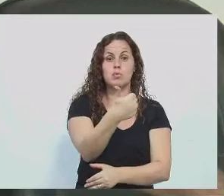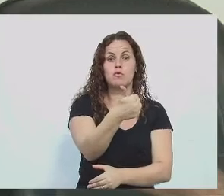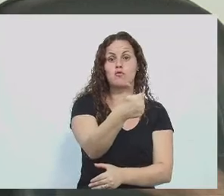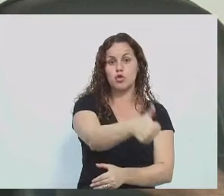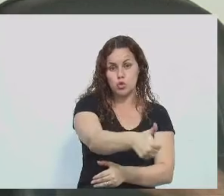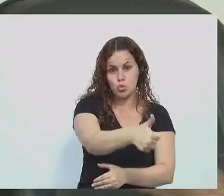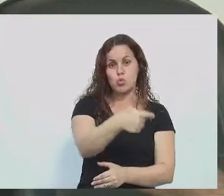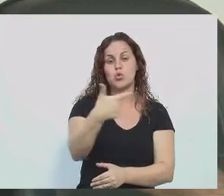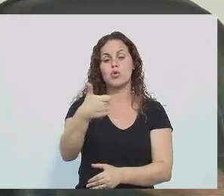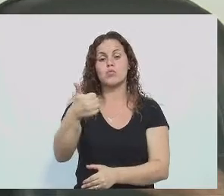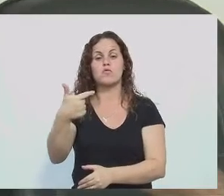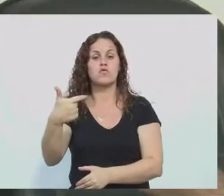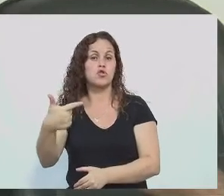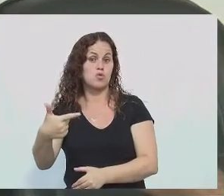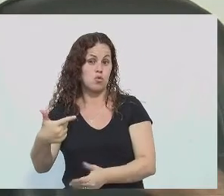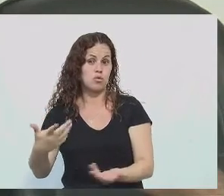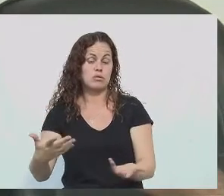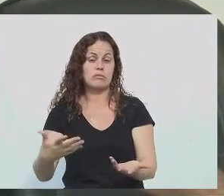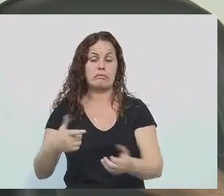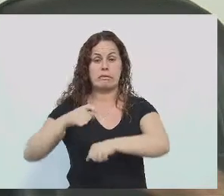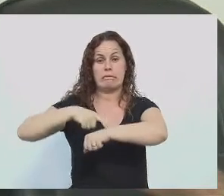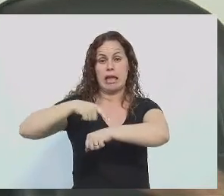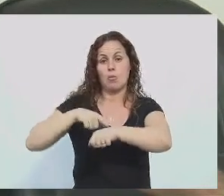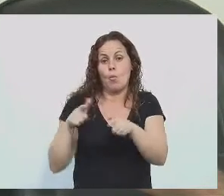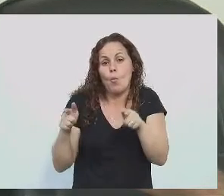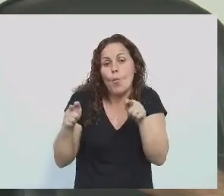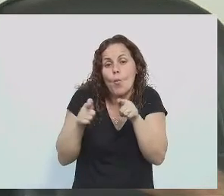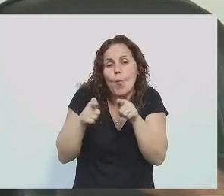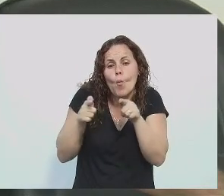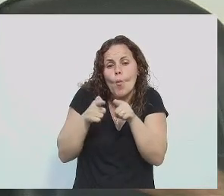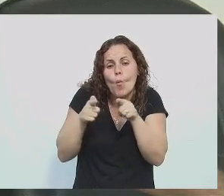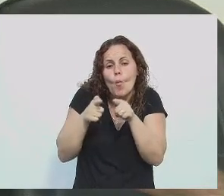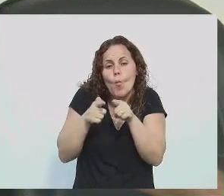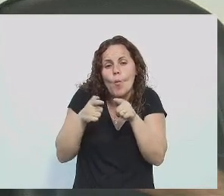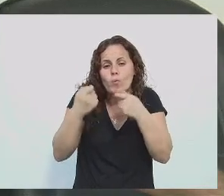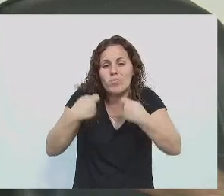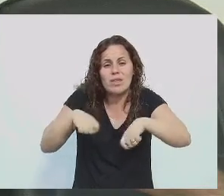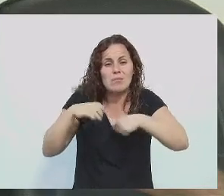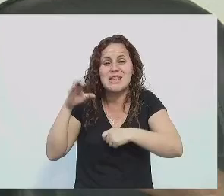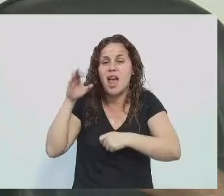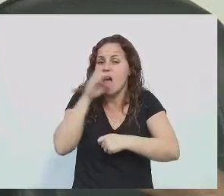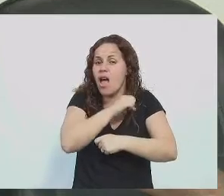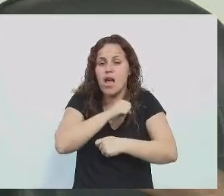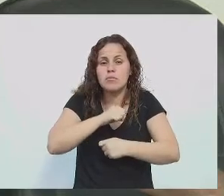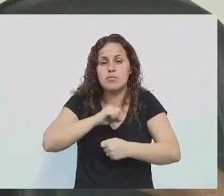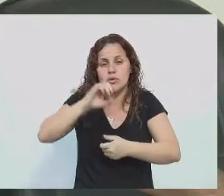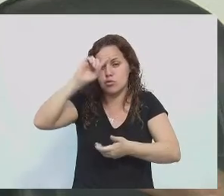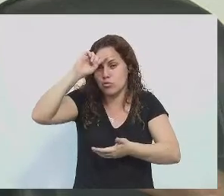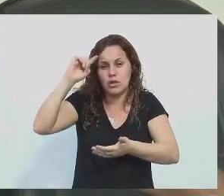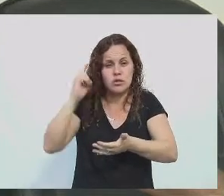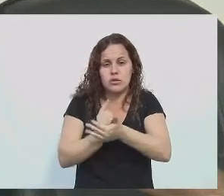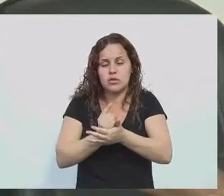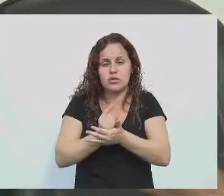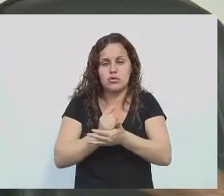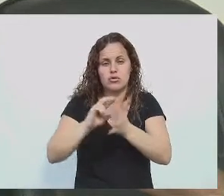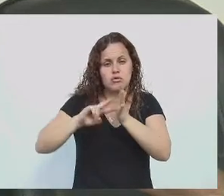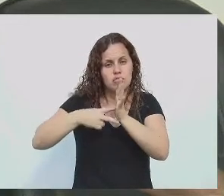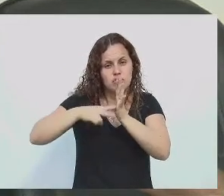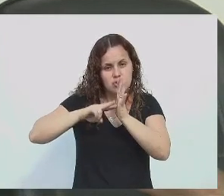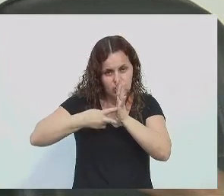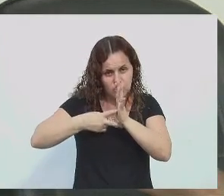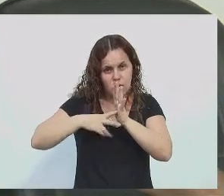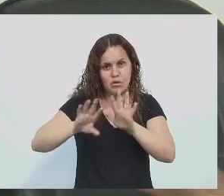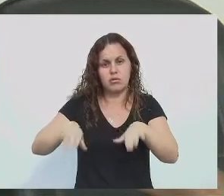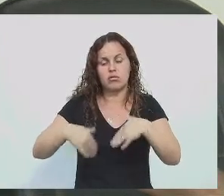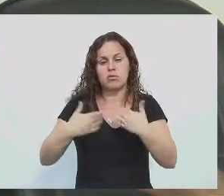2021-2022, considerando a escassez de tempo para que sejam tomadas as providências por esse sindicato. No que tange às despesas